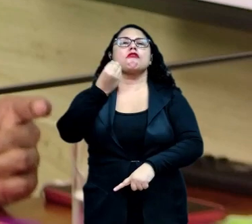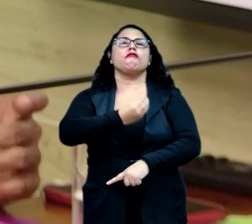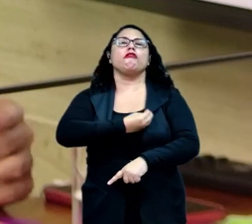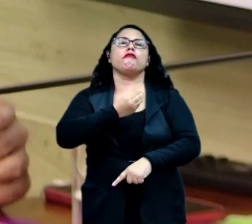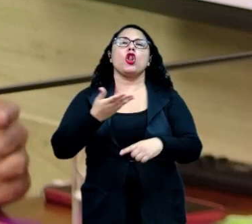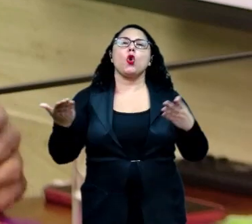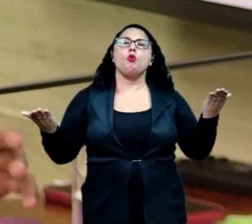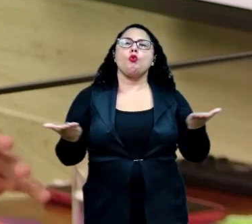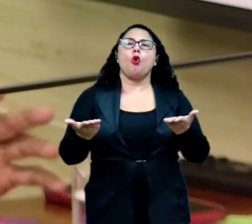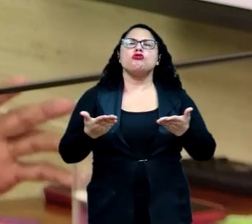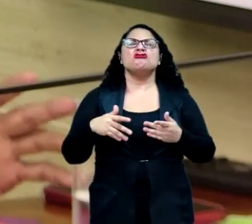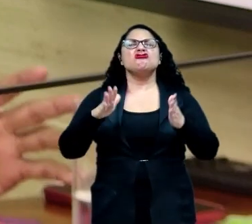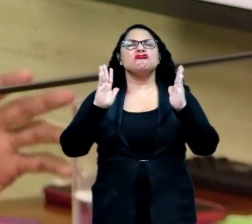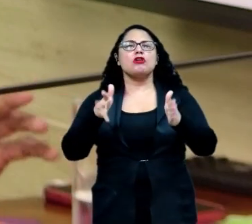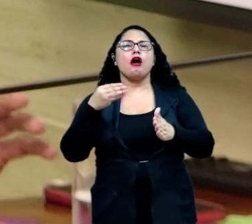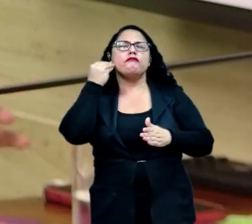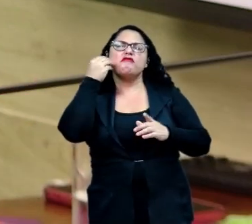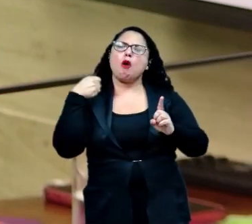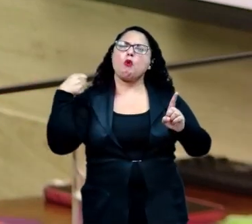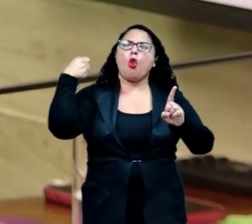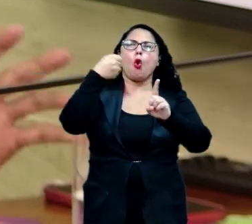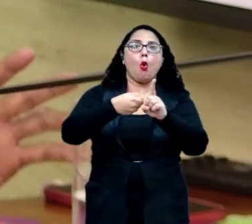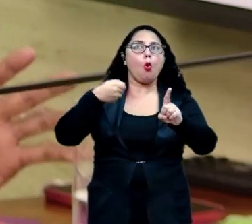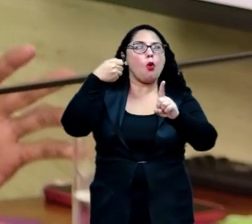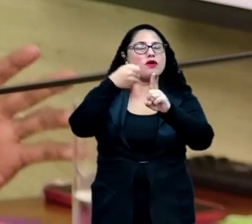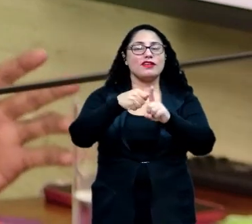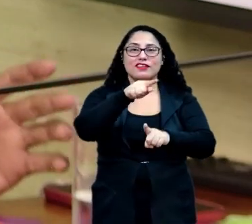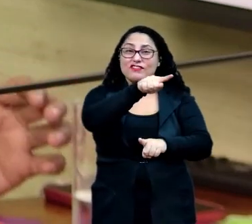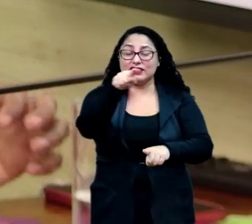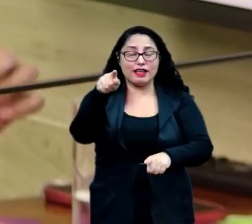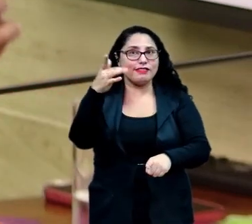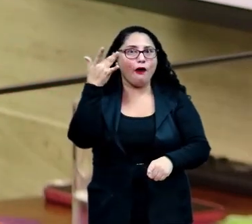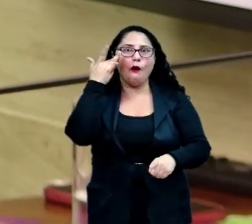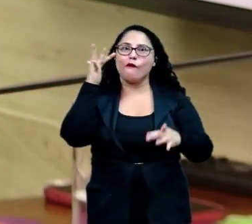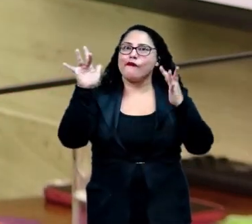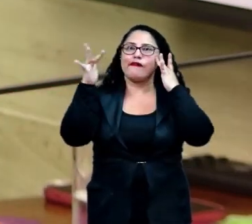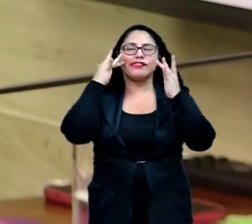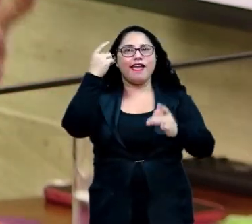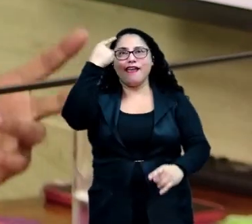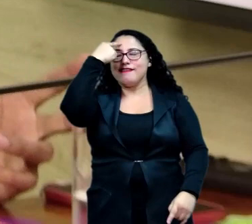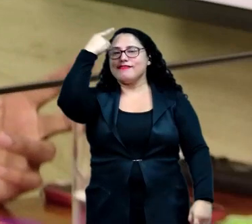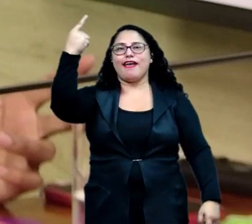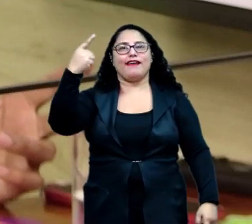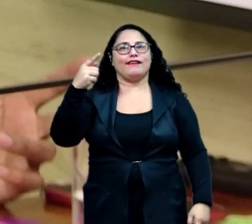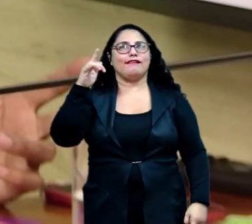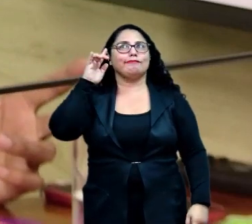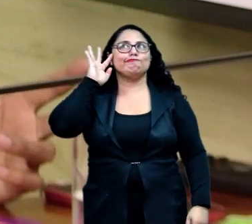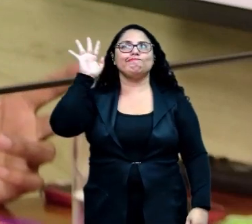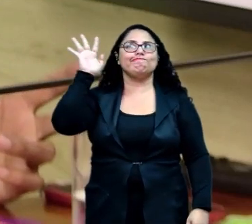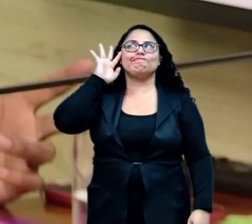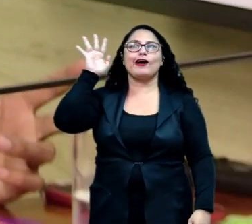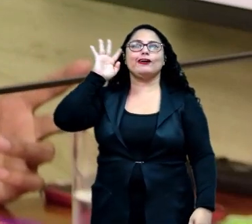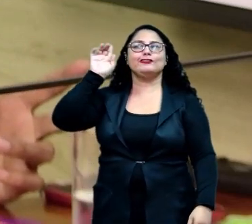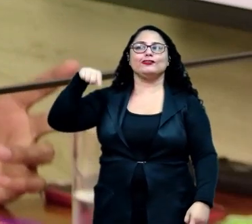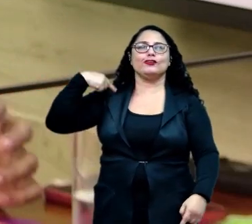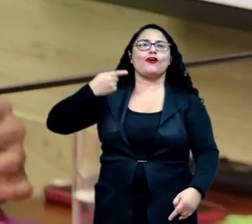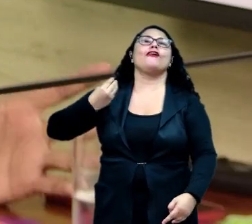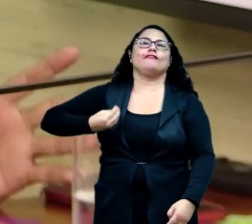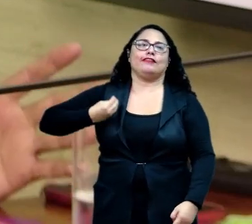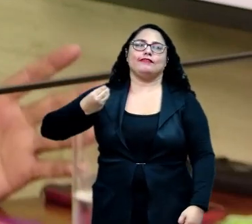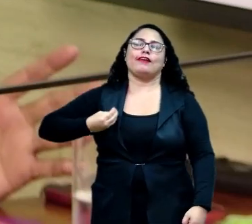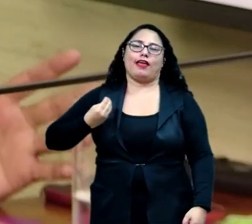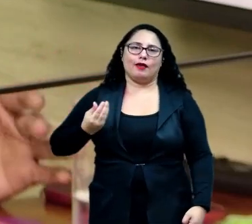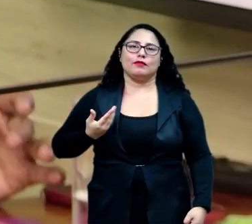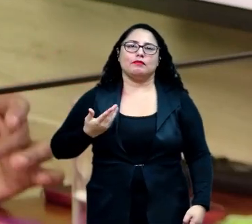agora. Nós já vivemos batalhas que você não tem noção, elas são impensáveis do que a gente já viveu. Mas